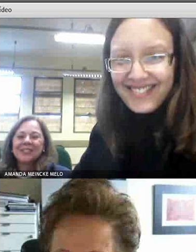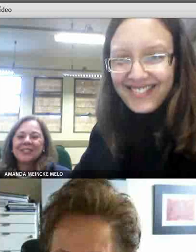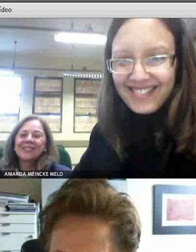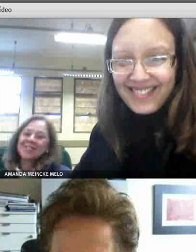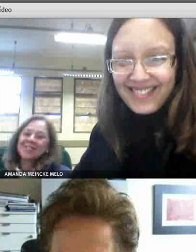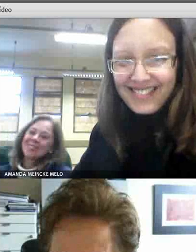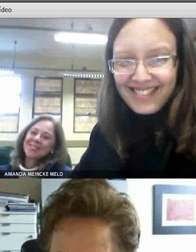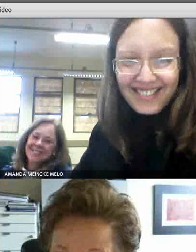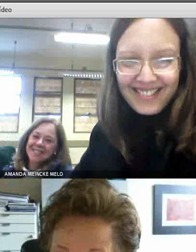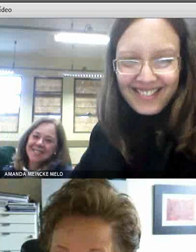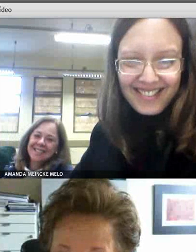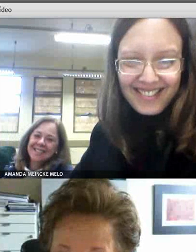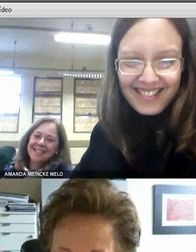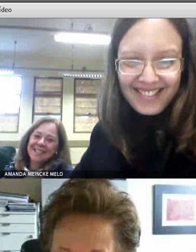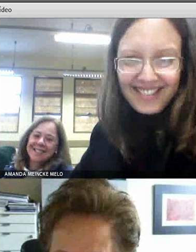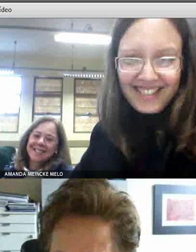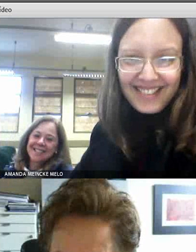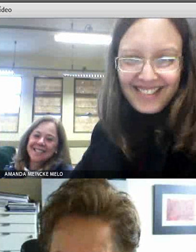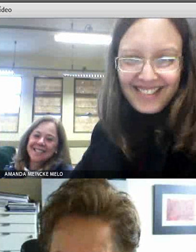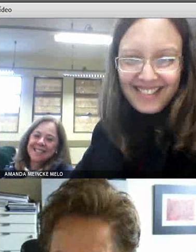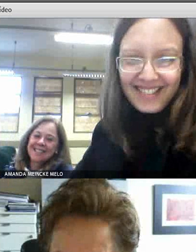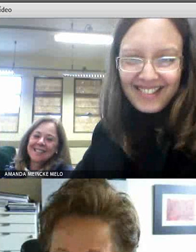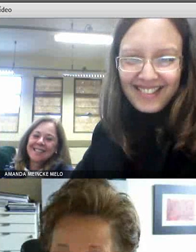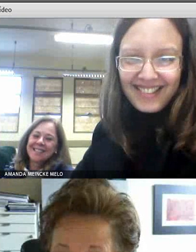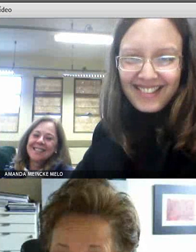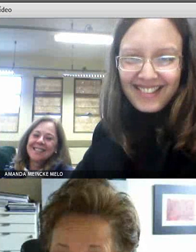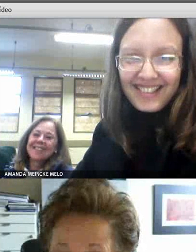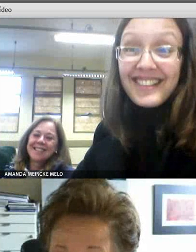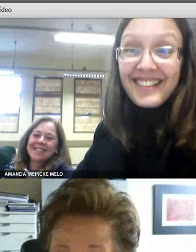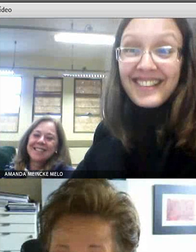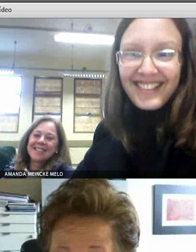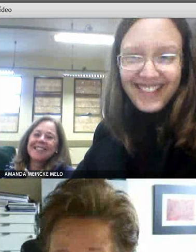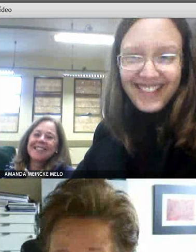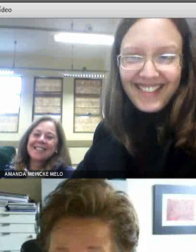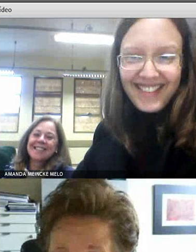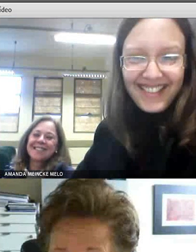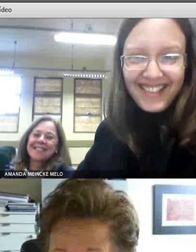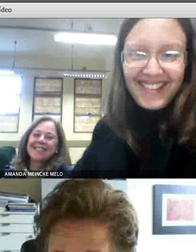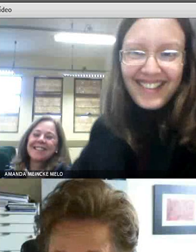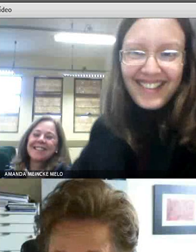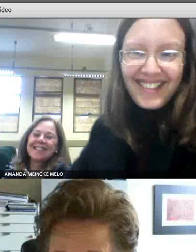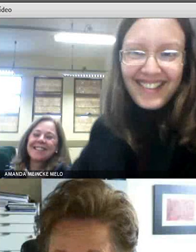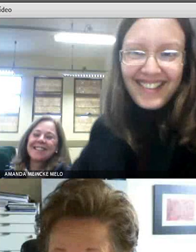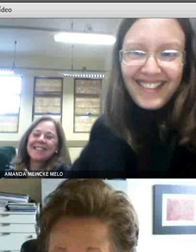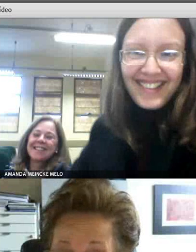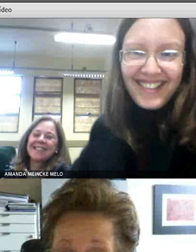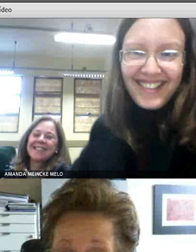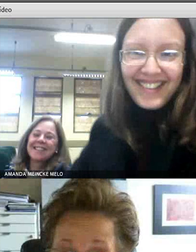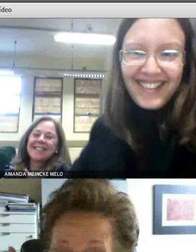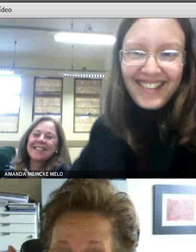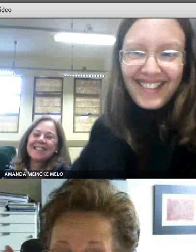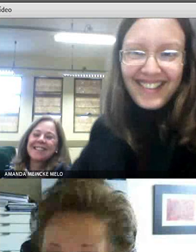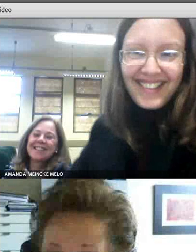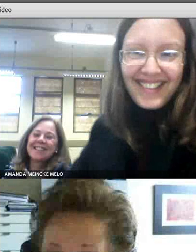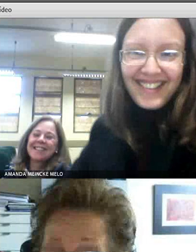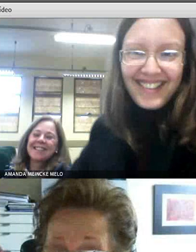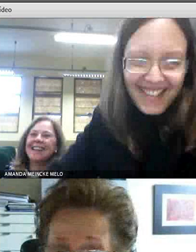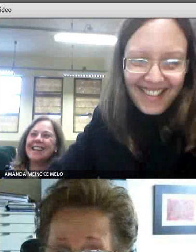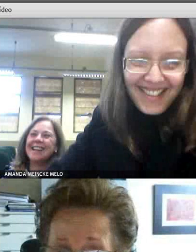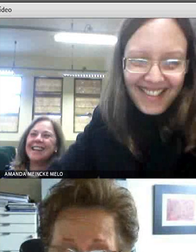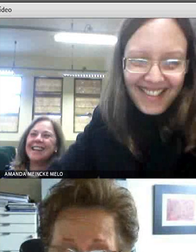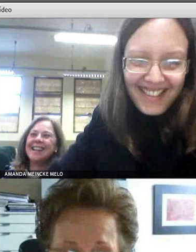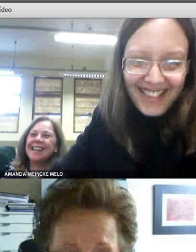Muito obrigado. Não tem como pagar vocês. Porque inclusão digital é isso, né? É isso, é mudança de tempo. Ah, eu só